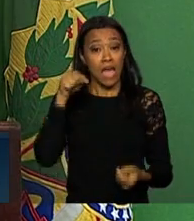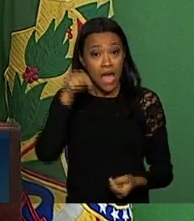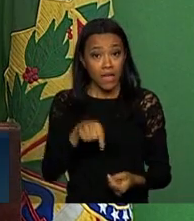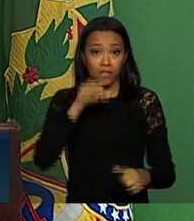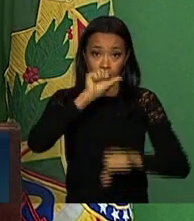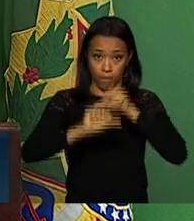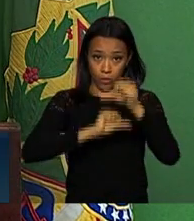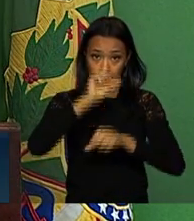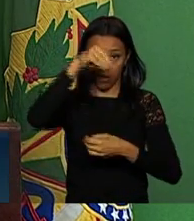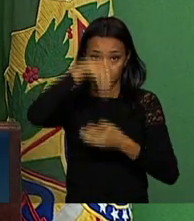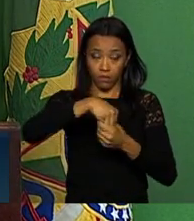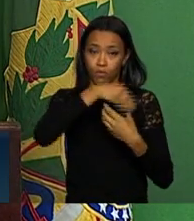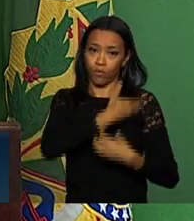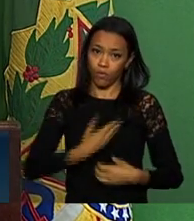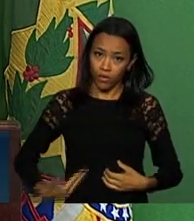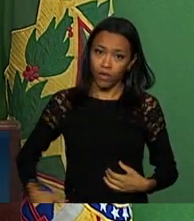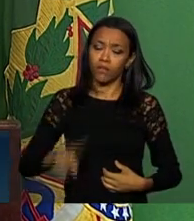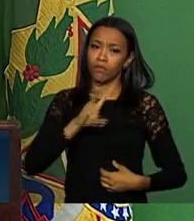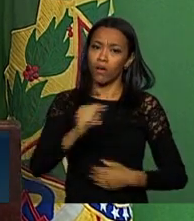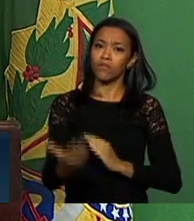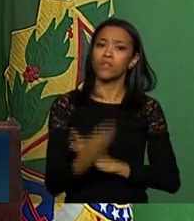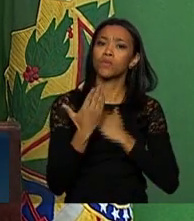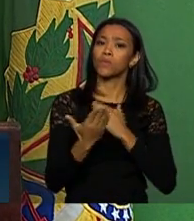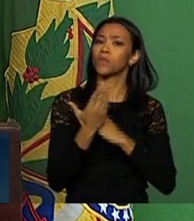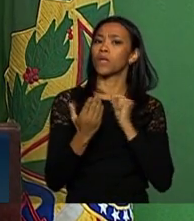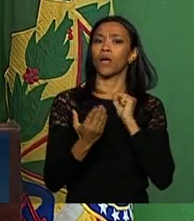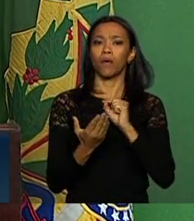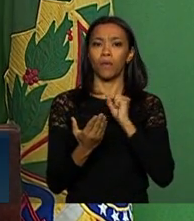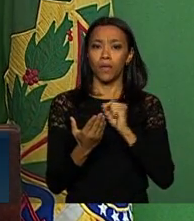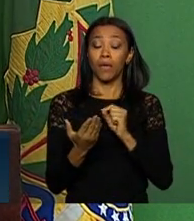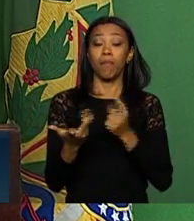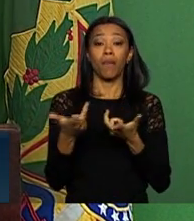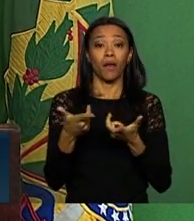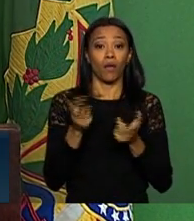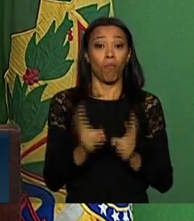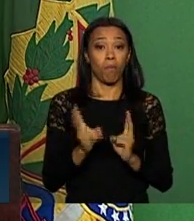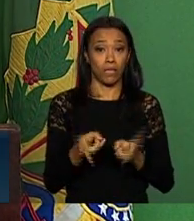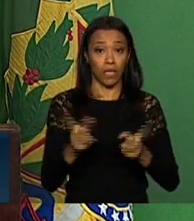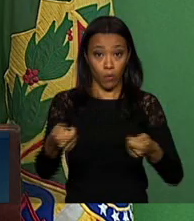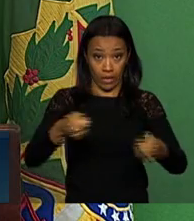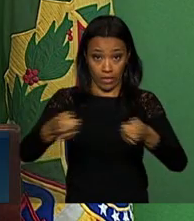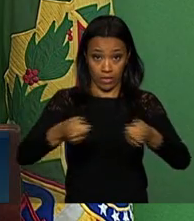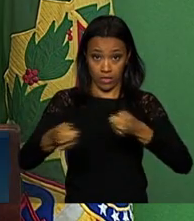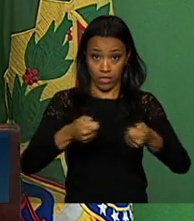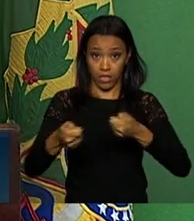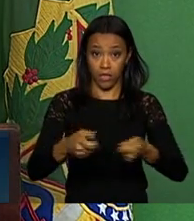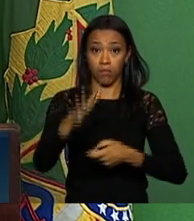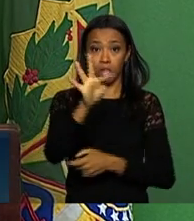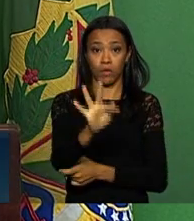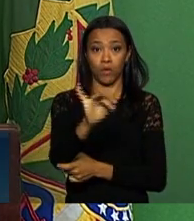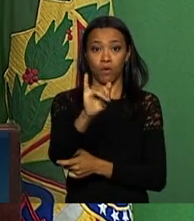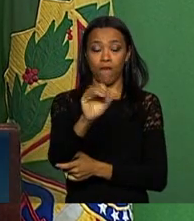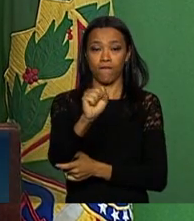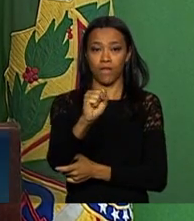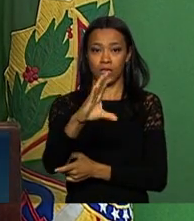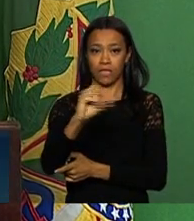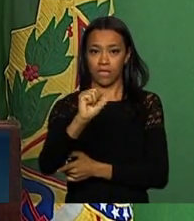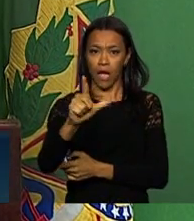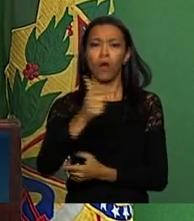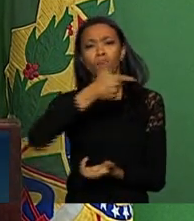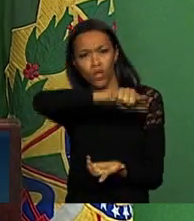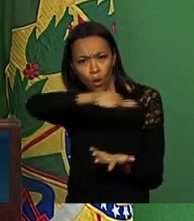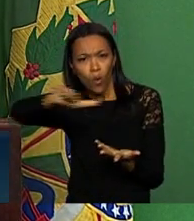efetivar as medidas já tomadas para o reequilíbrio fiscal e aquelas que estão em andamento